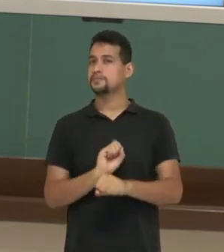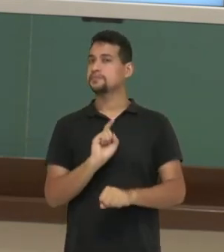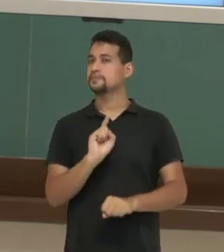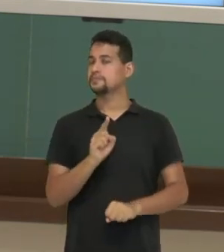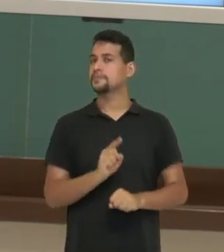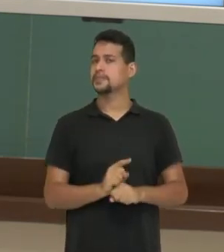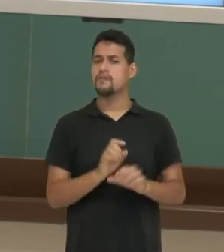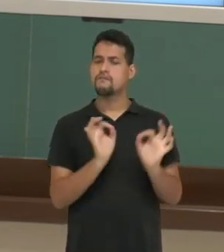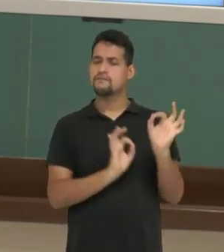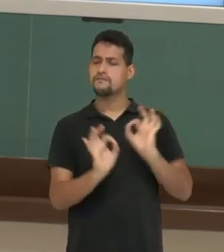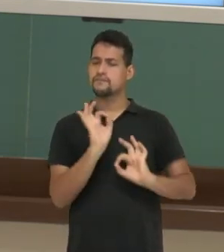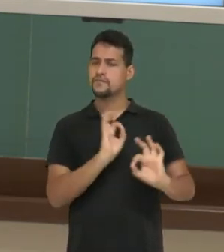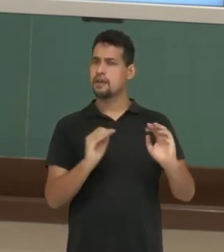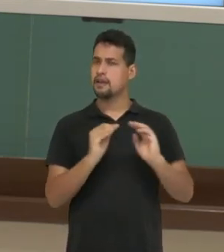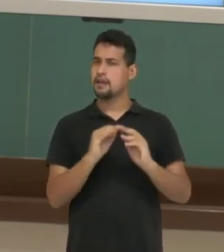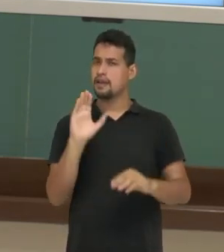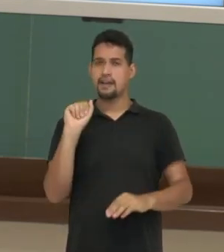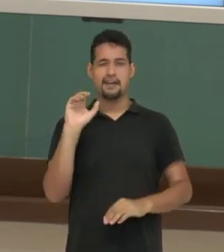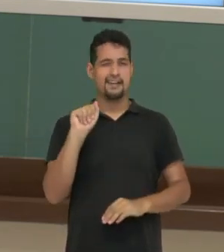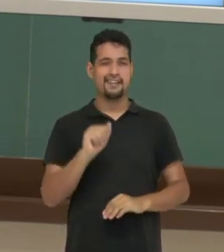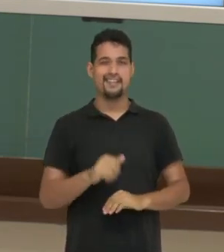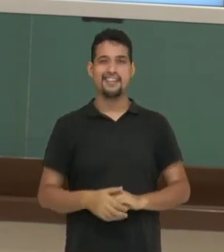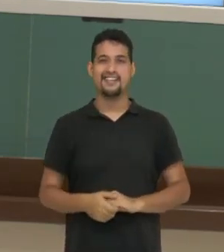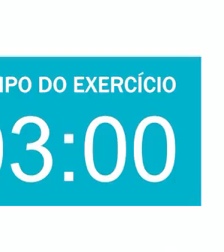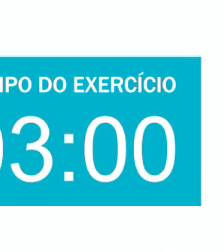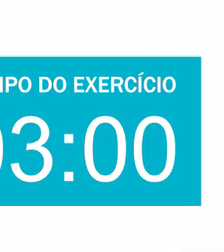vocês, conjuguem os verbos, até daqui a pouco.